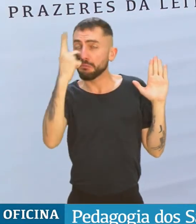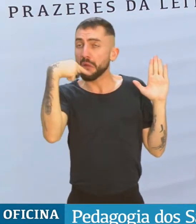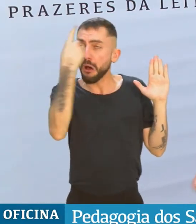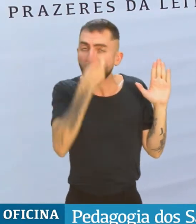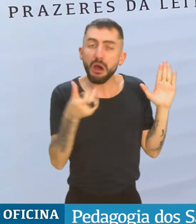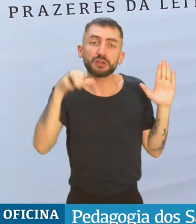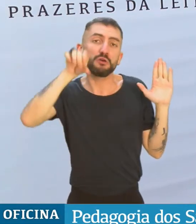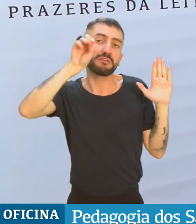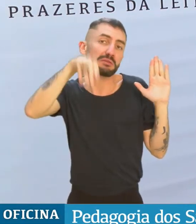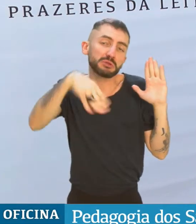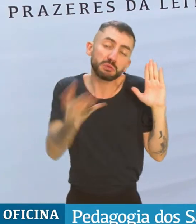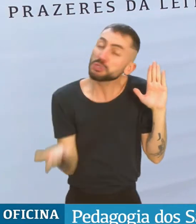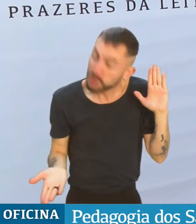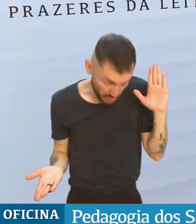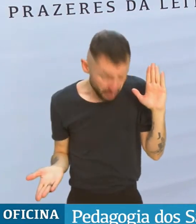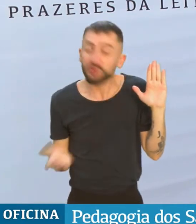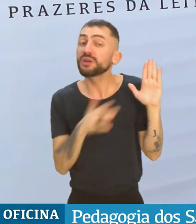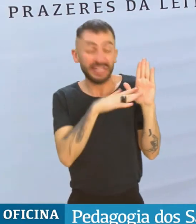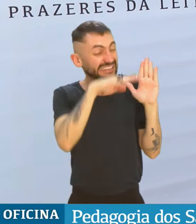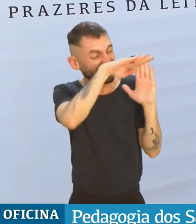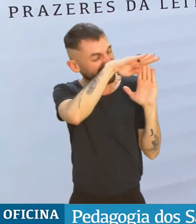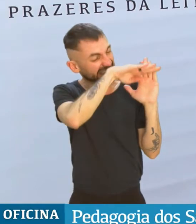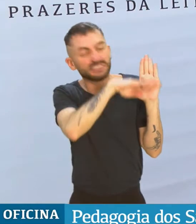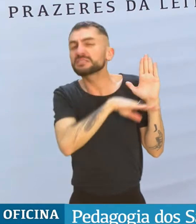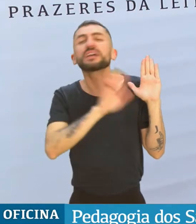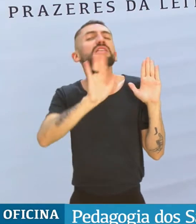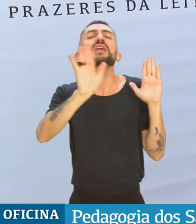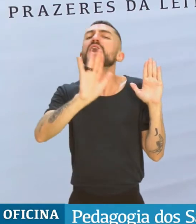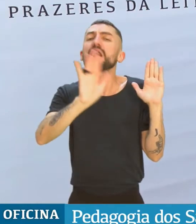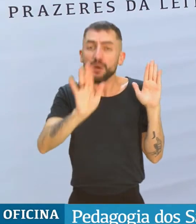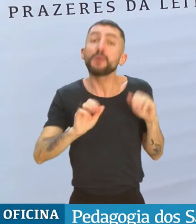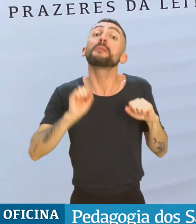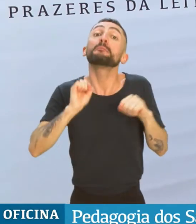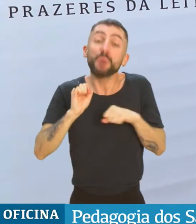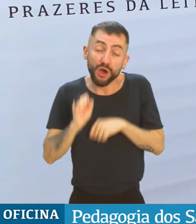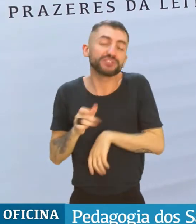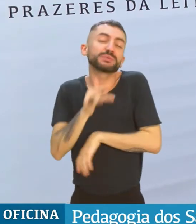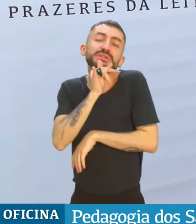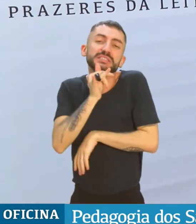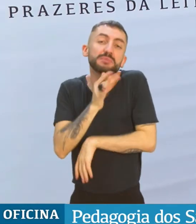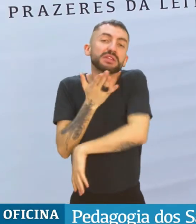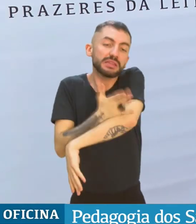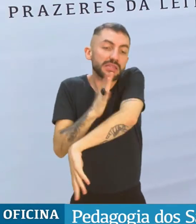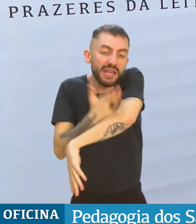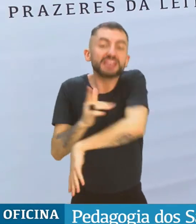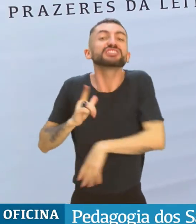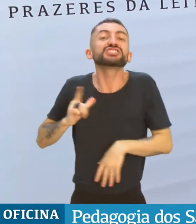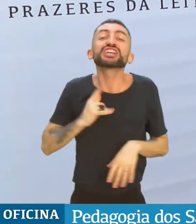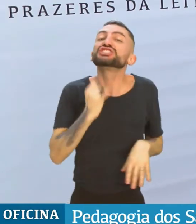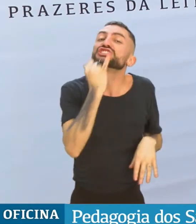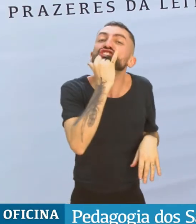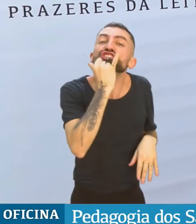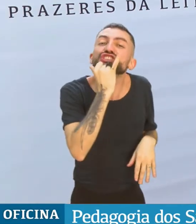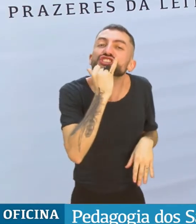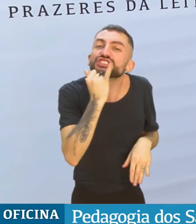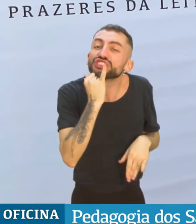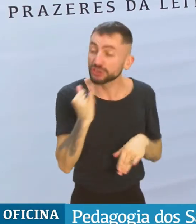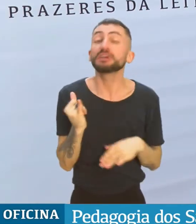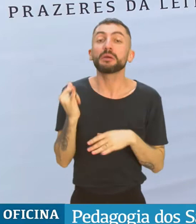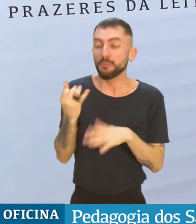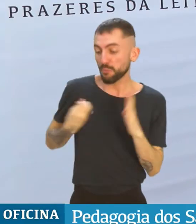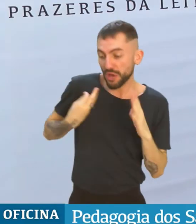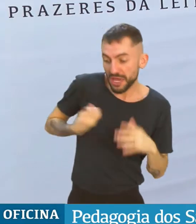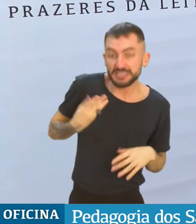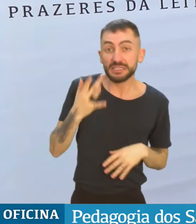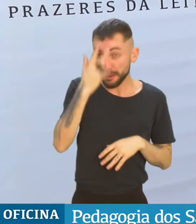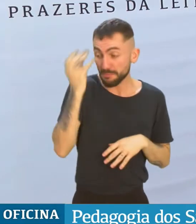minutos, não. Né? É bom você estar preparado, seja com poemas, seja com pessoas, mas o sarau, ele